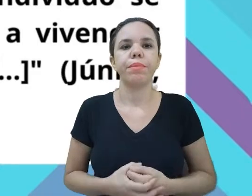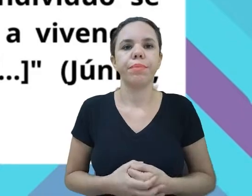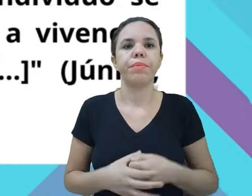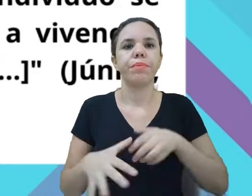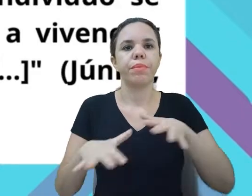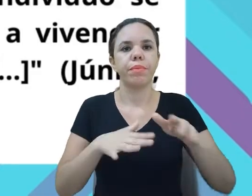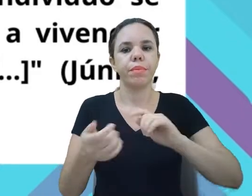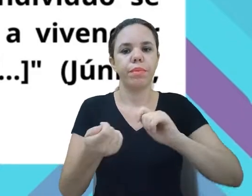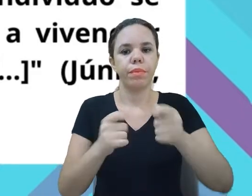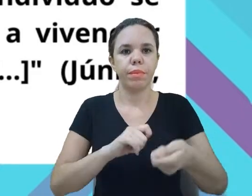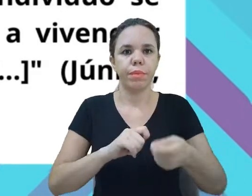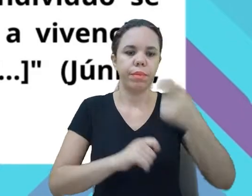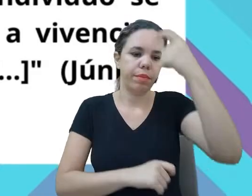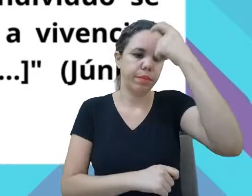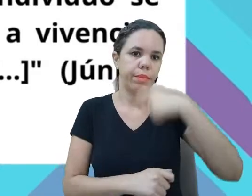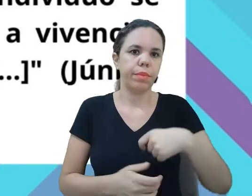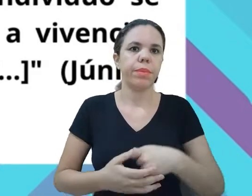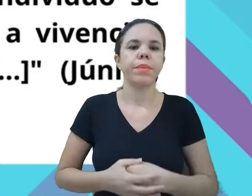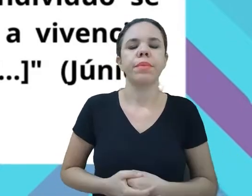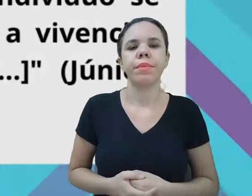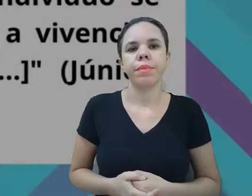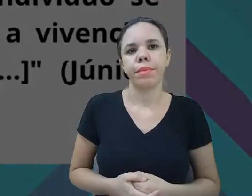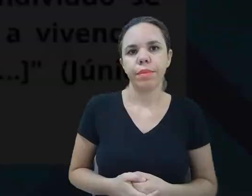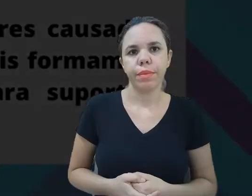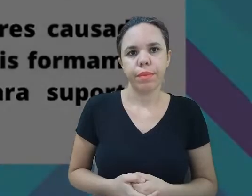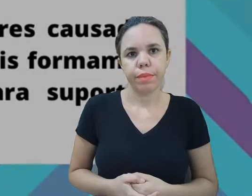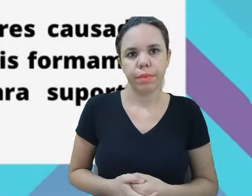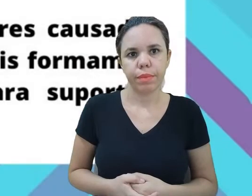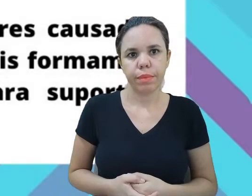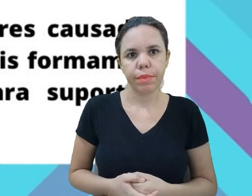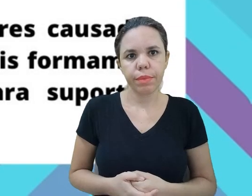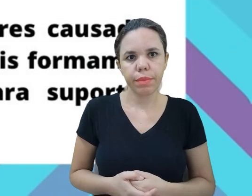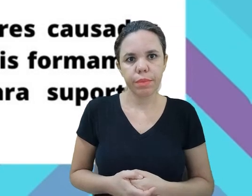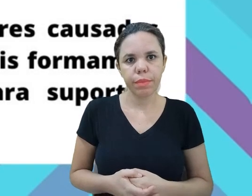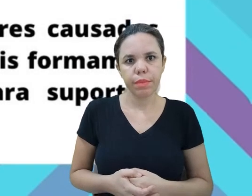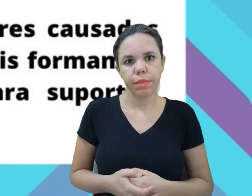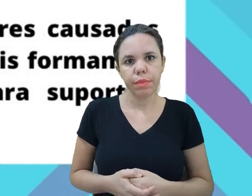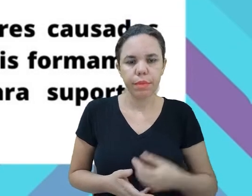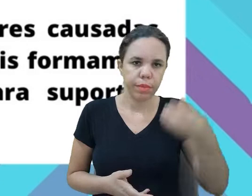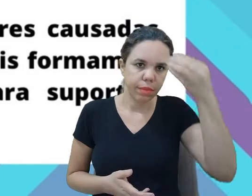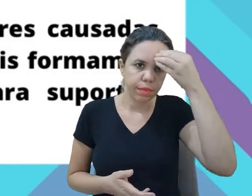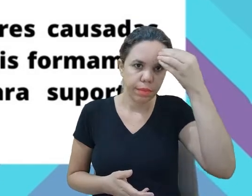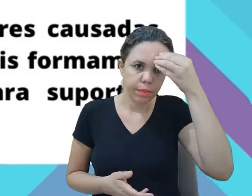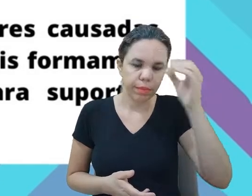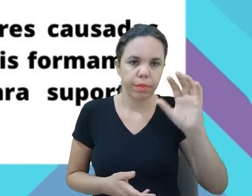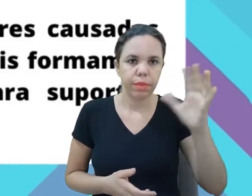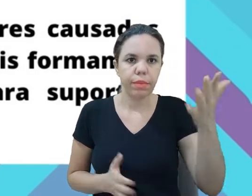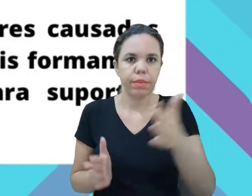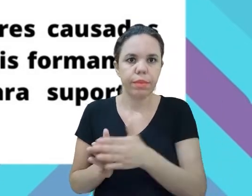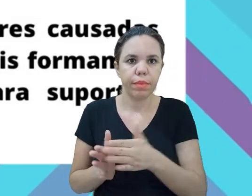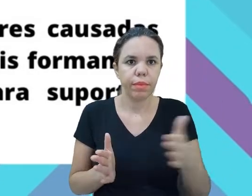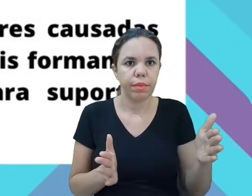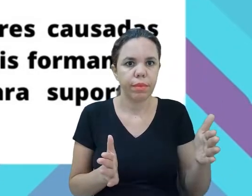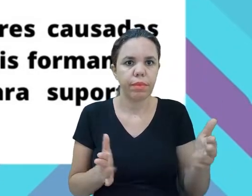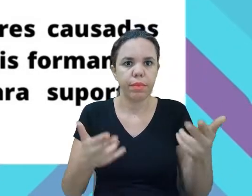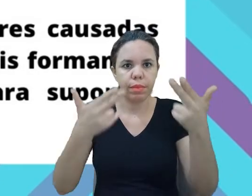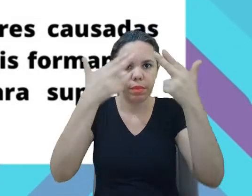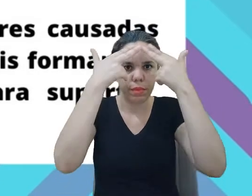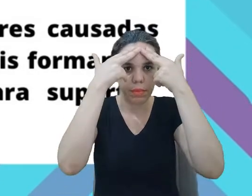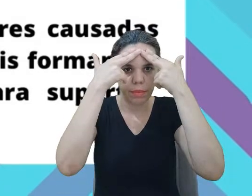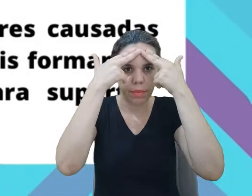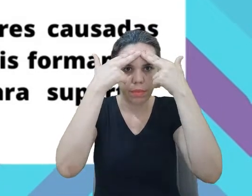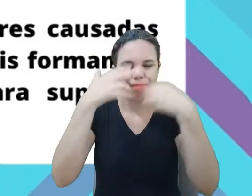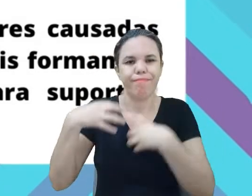em que se moldam essas personalidades. Então, esses traços de caráter, eles ocorrem em meio